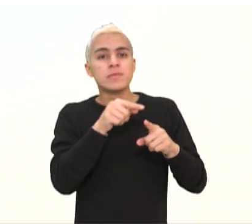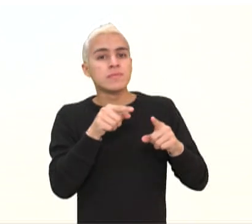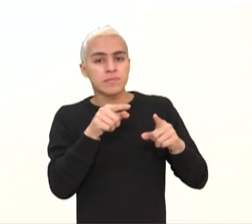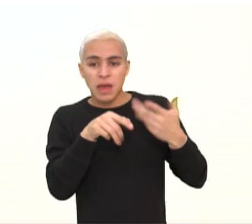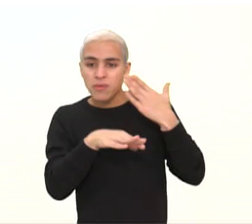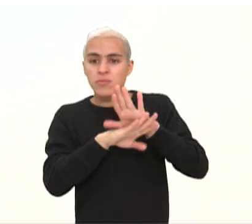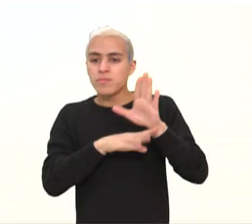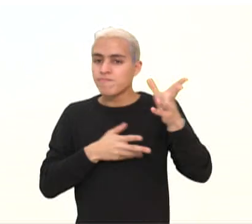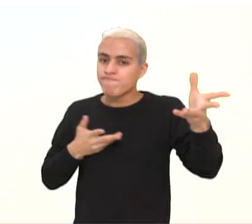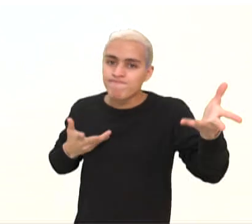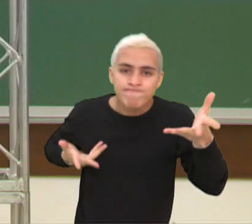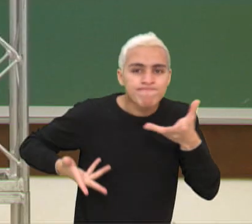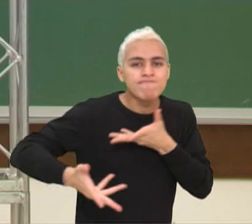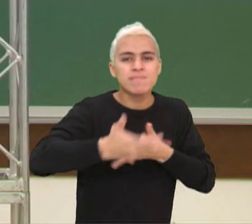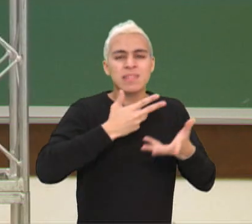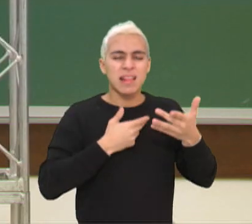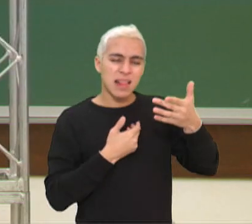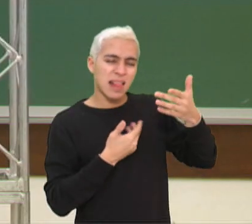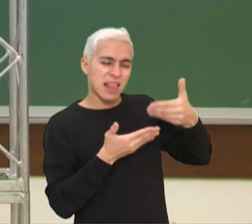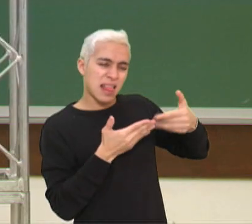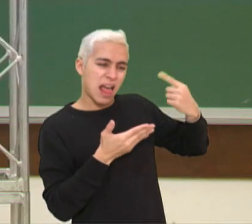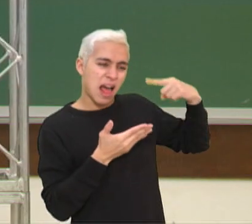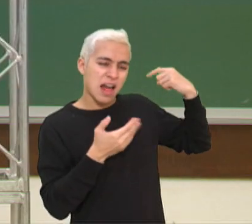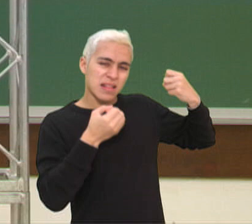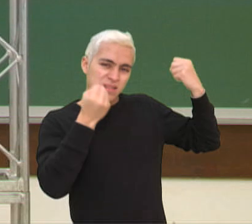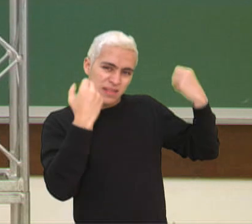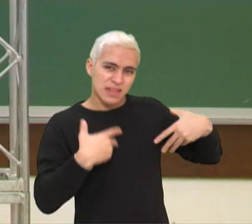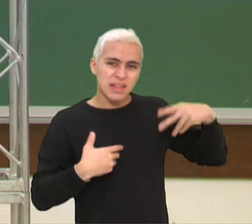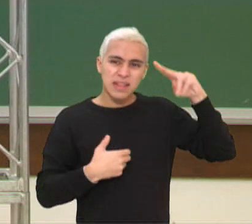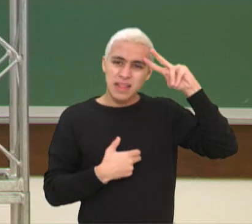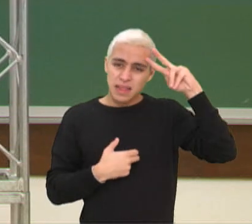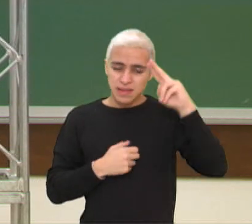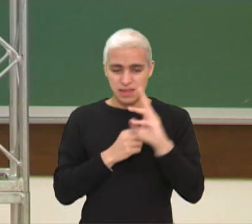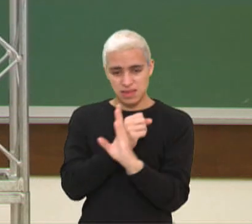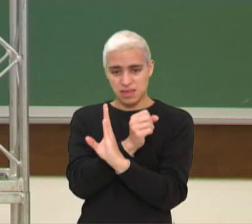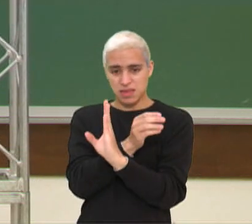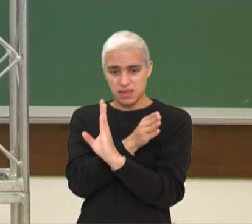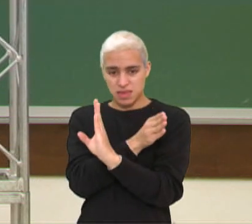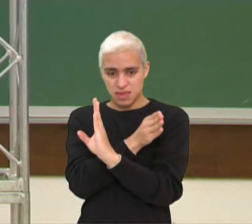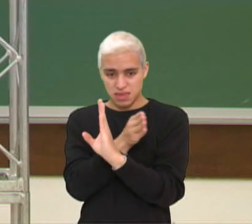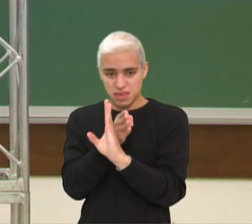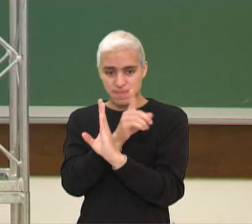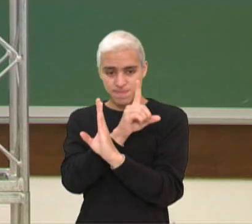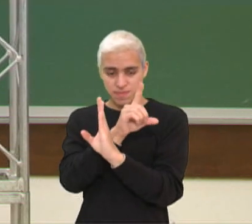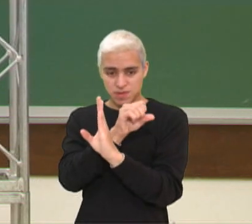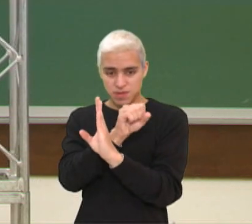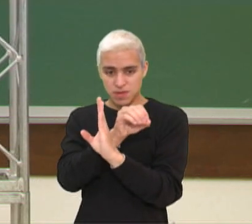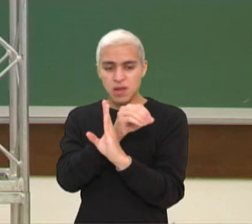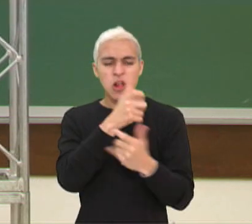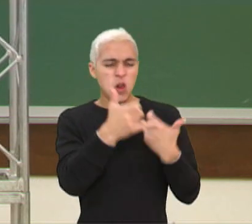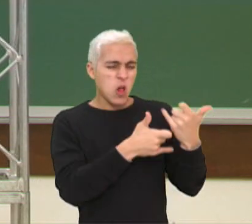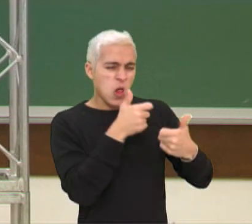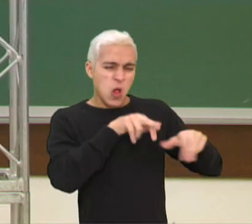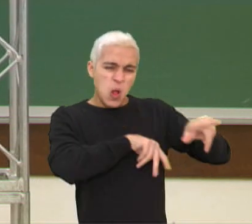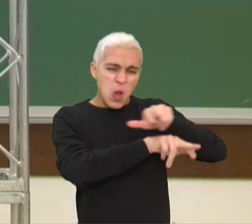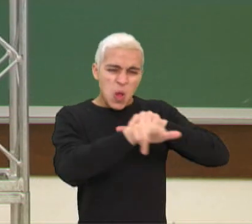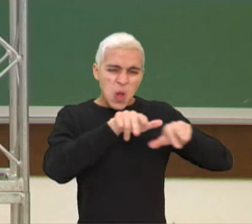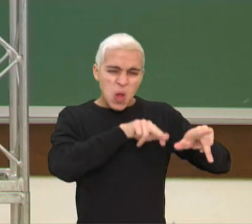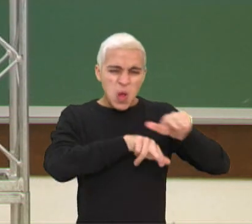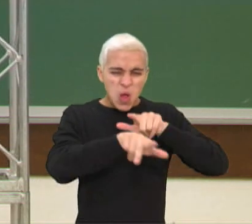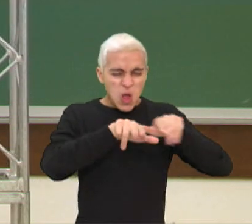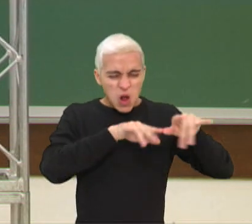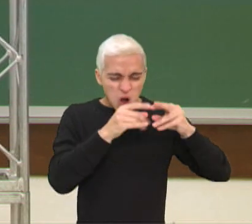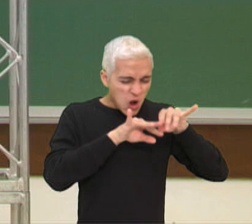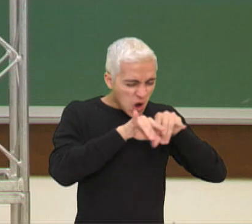entre os jogadores. A gente já falou isso na outra aula lá também. Então, até 1980, bastante pessoas jogando jogos de tabuleiro. Com a entrada